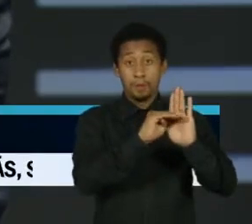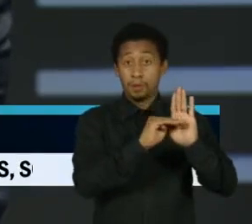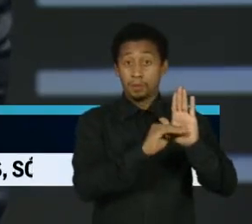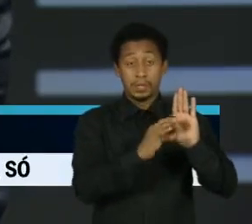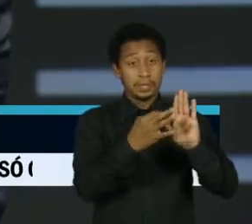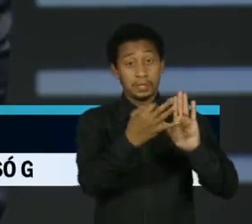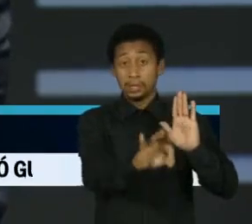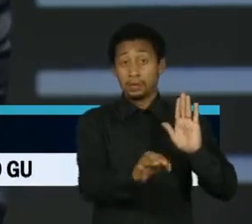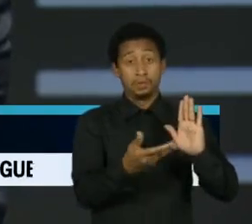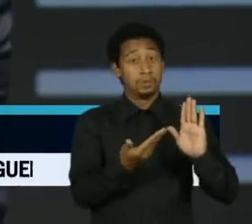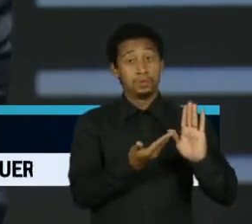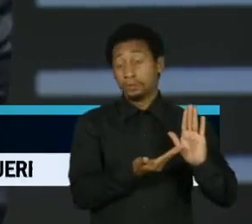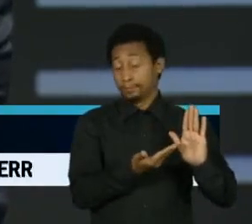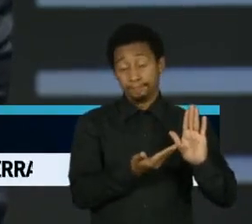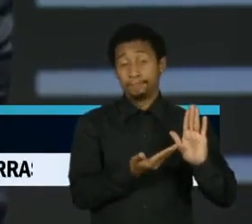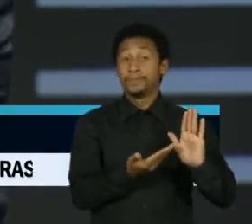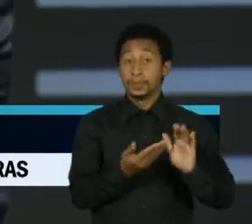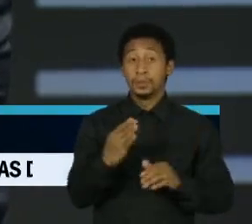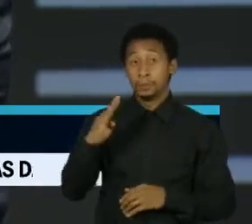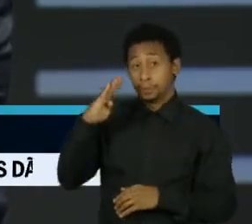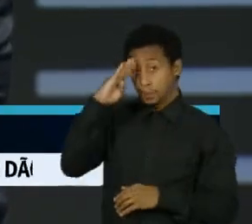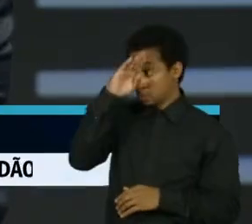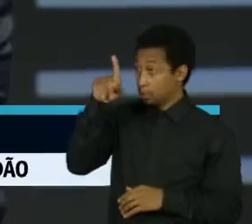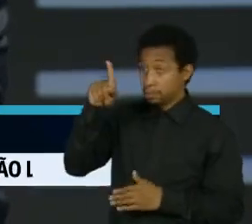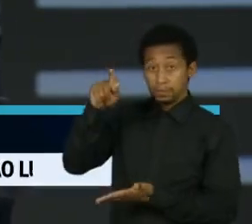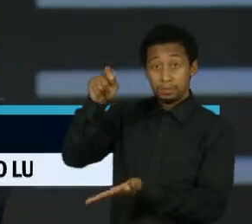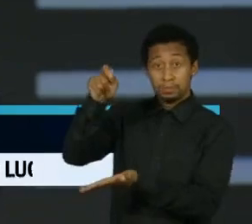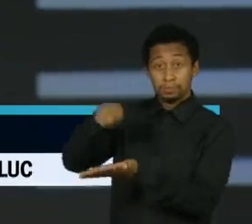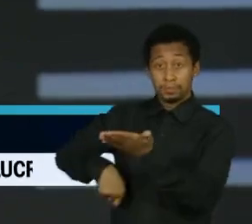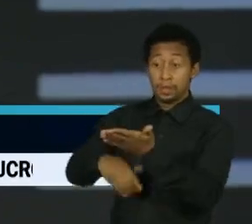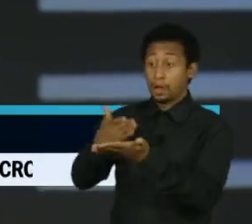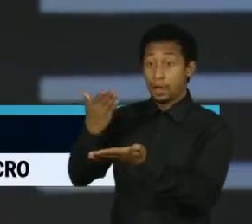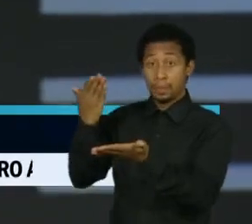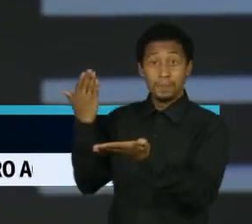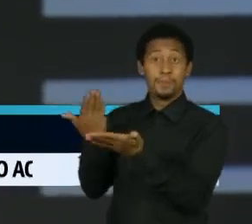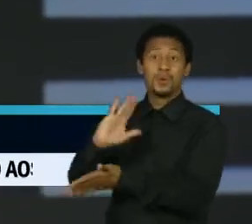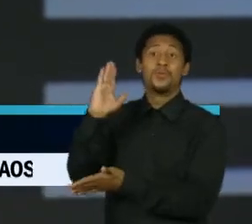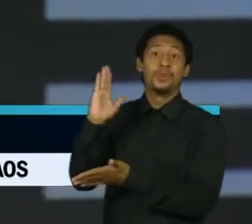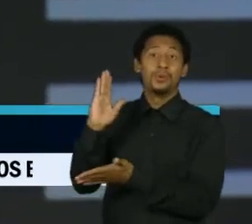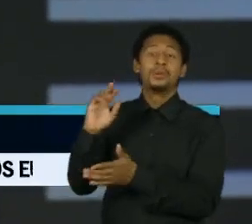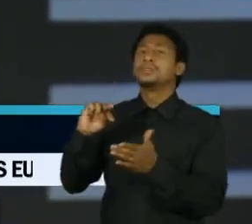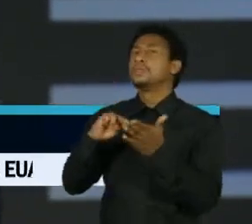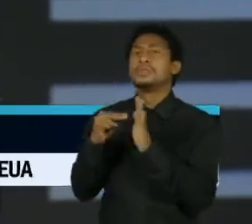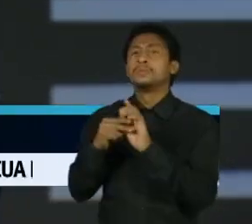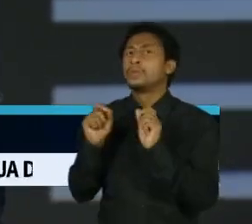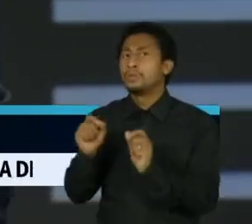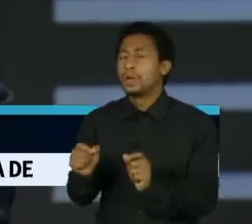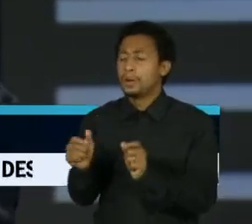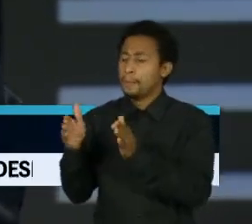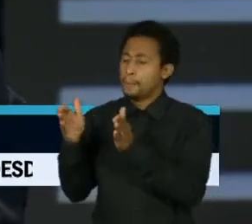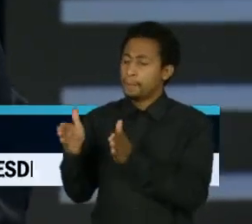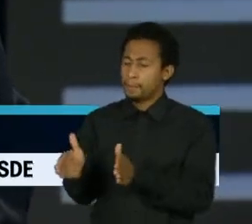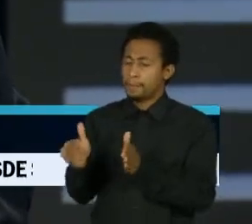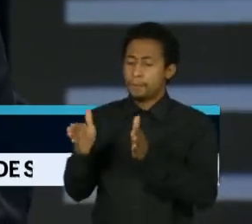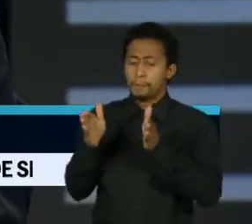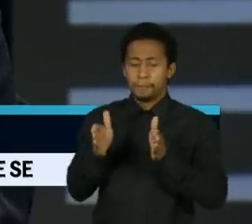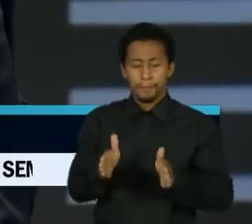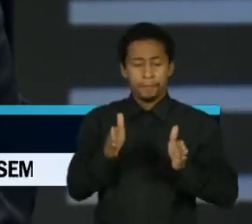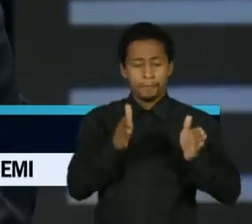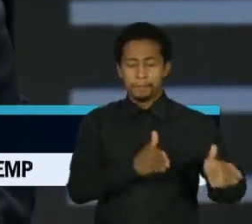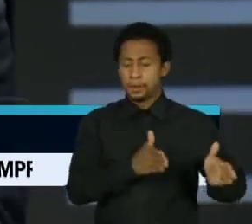visto condicional o presidente sancionou ou seja cumprir os ritos convencionais e o Supremo